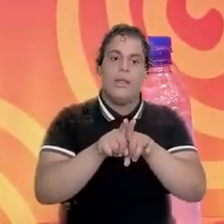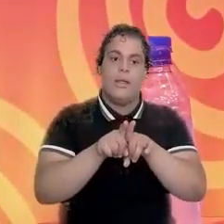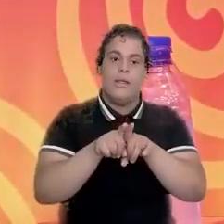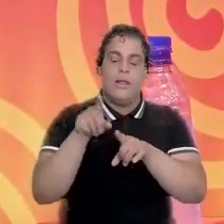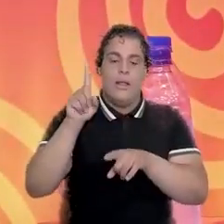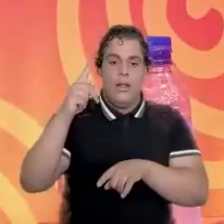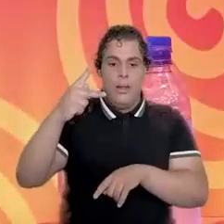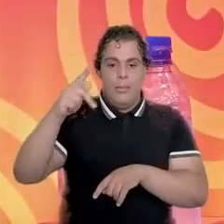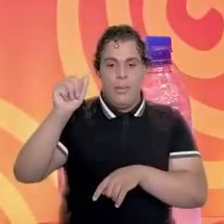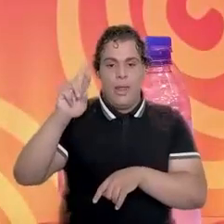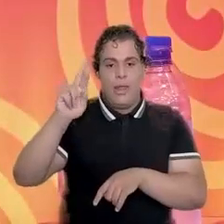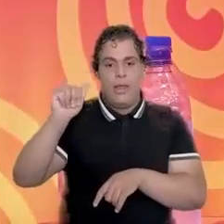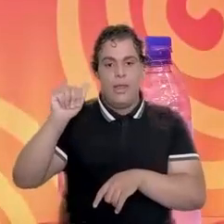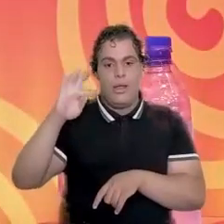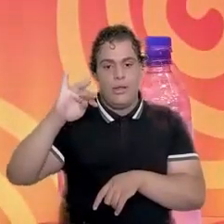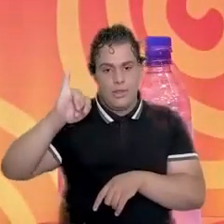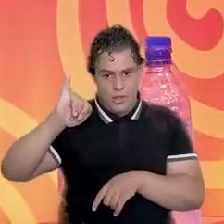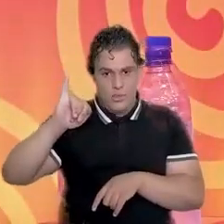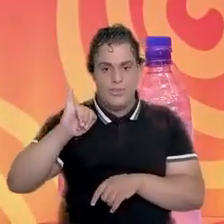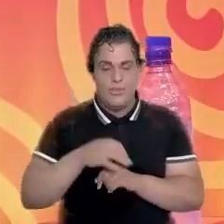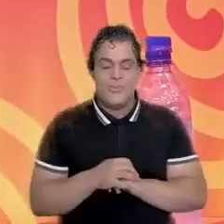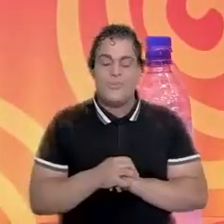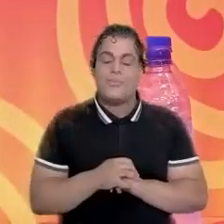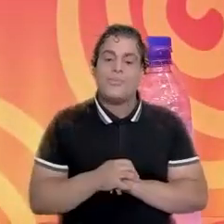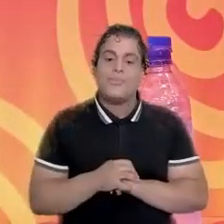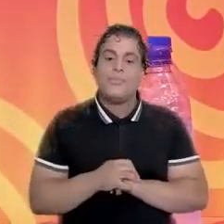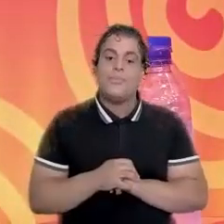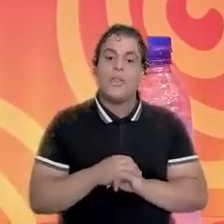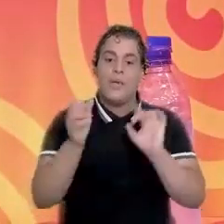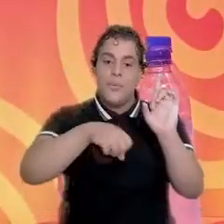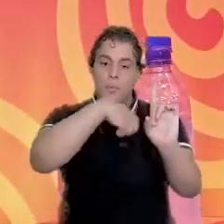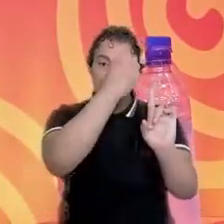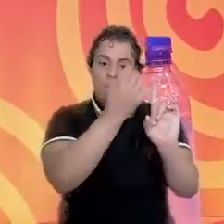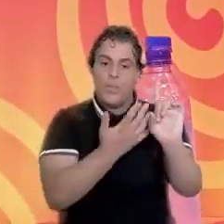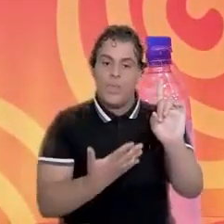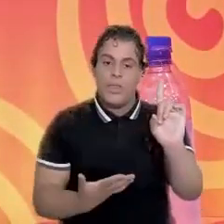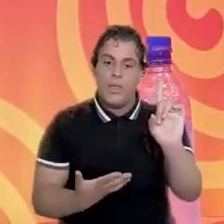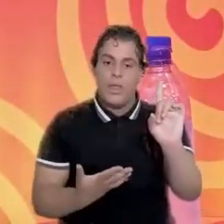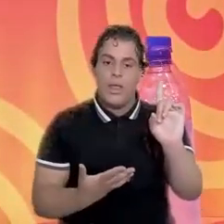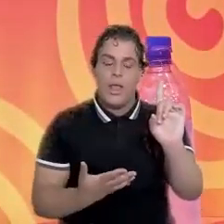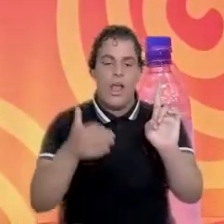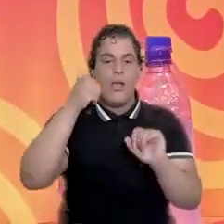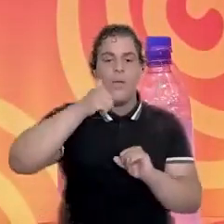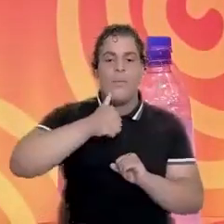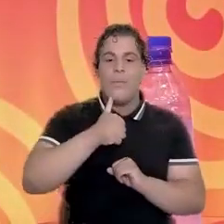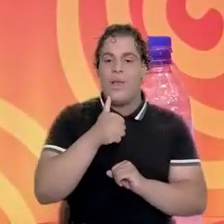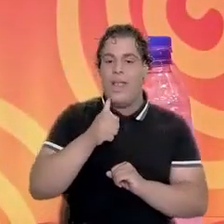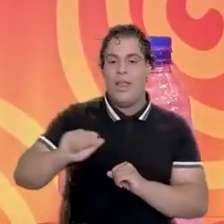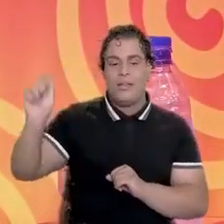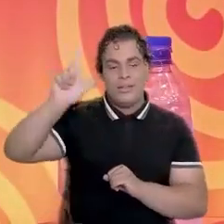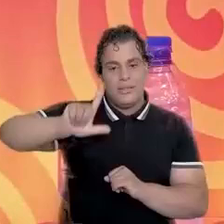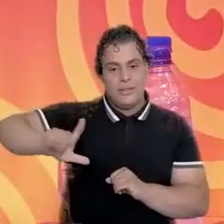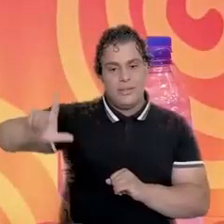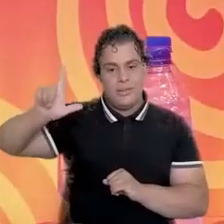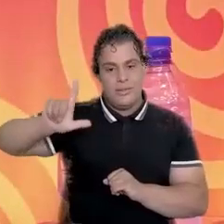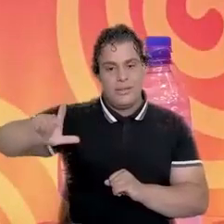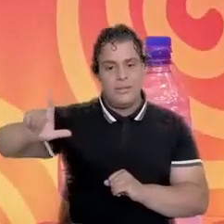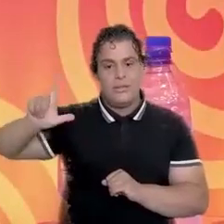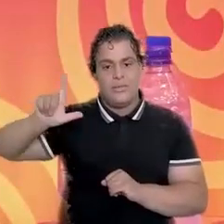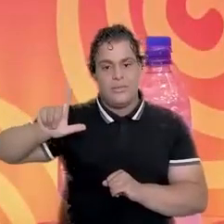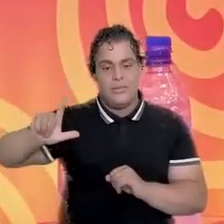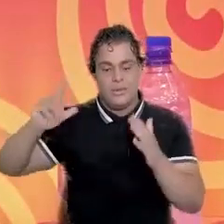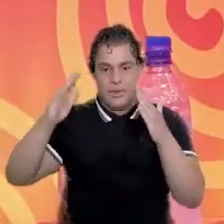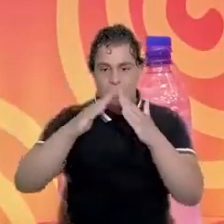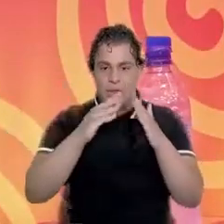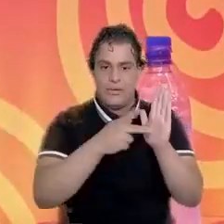de Paraty, Rio de Janeiro. Recebeu ainda homenagem aí como grandes mulheres da literatura da Casa do Poeta